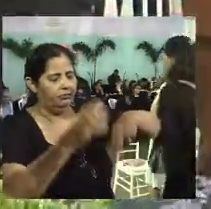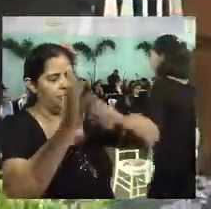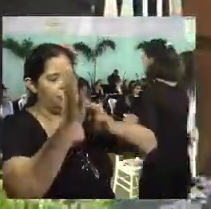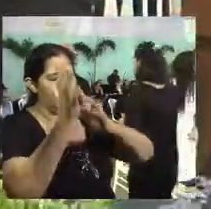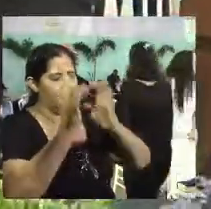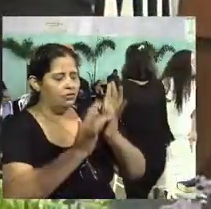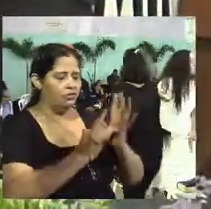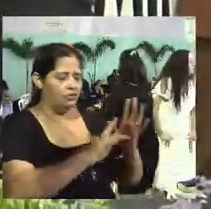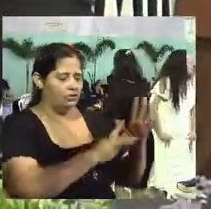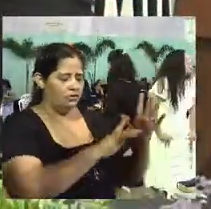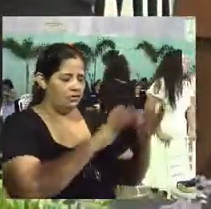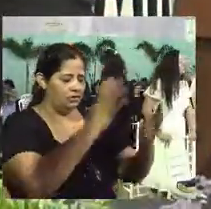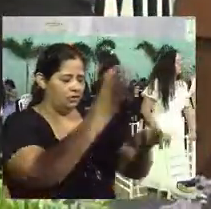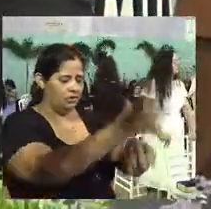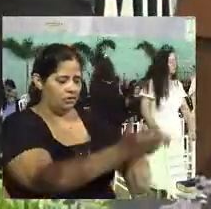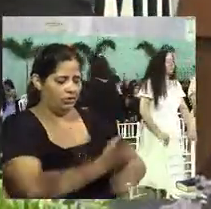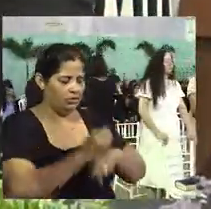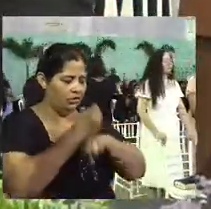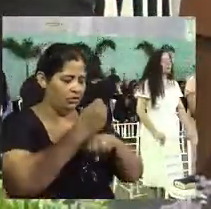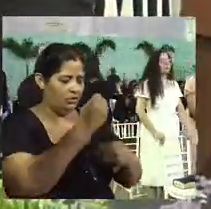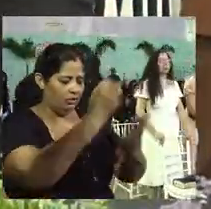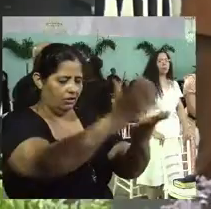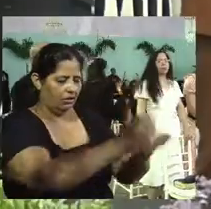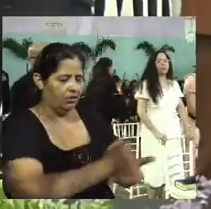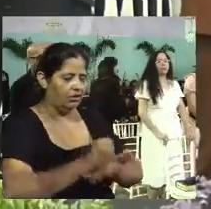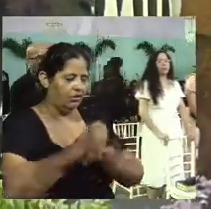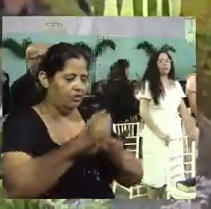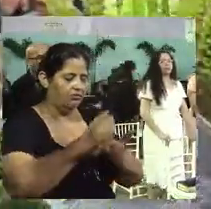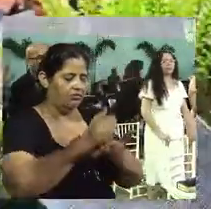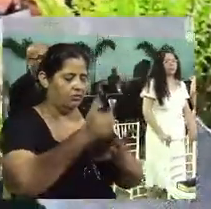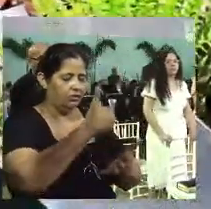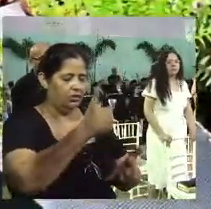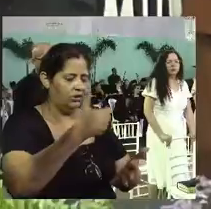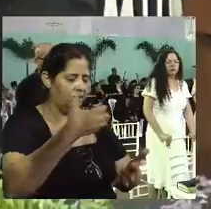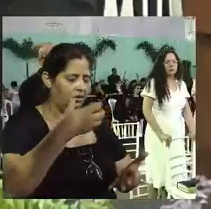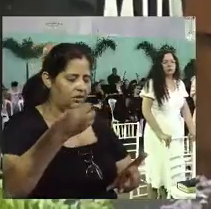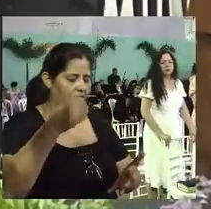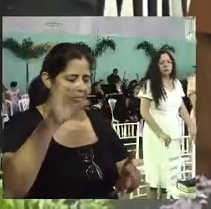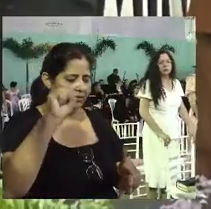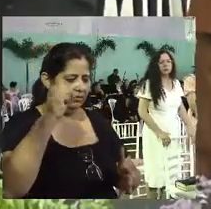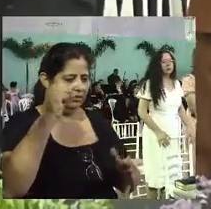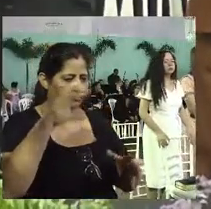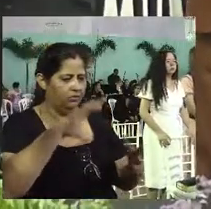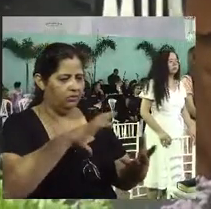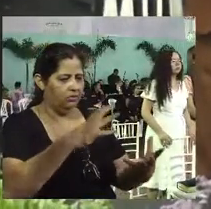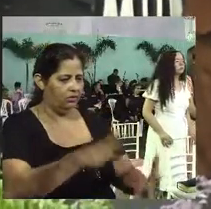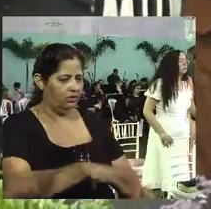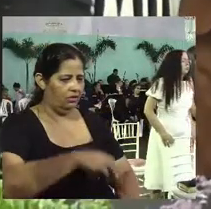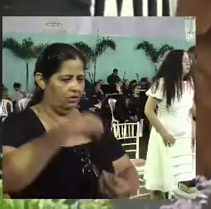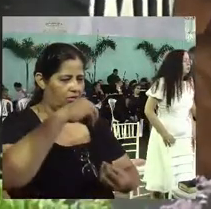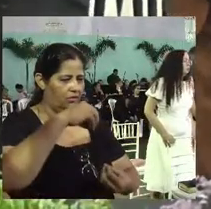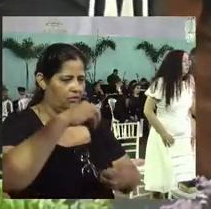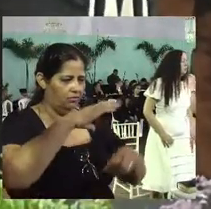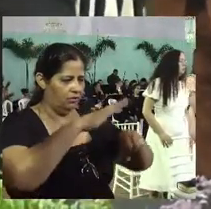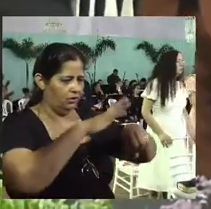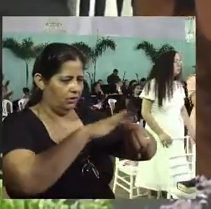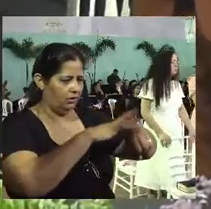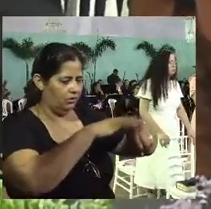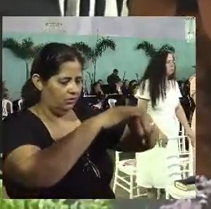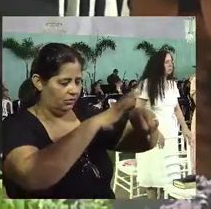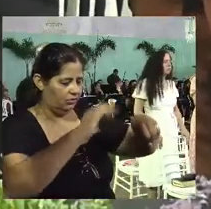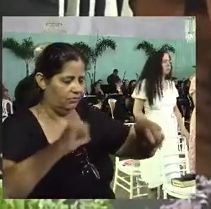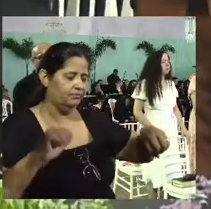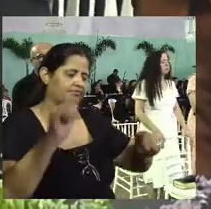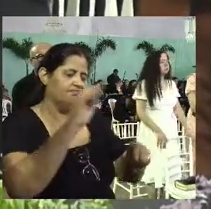salvou 108 almas é o Jesus que está salvando centena de pessoas curando agora também curando em nome de Jesus